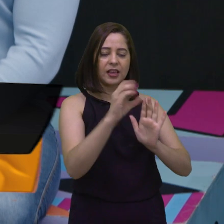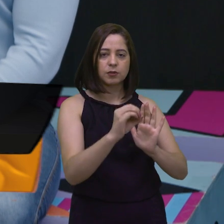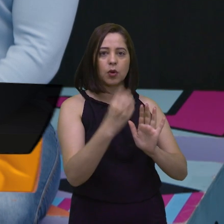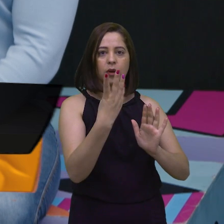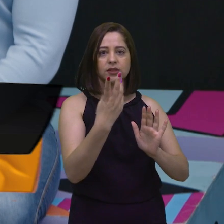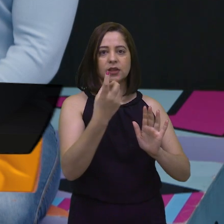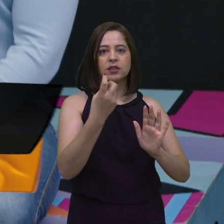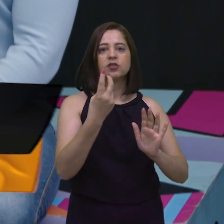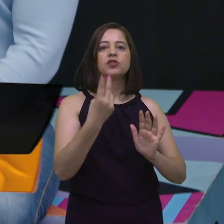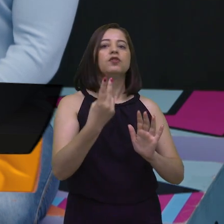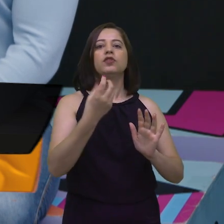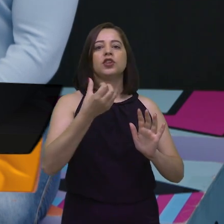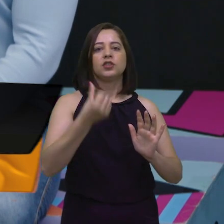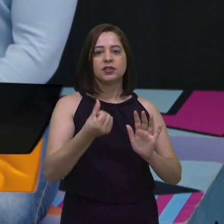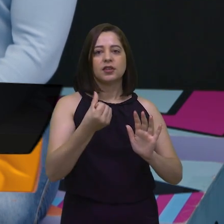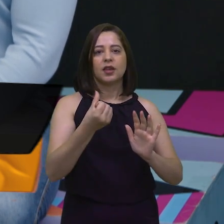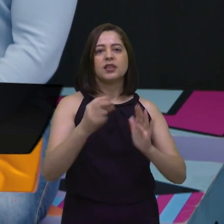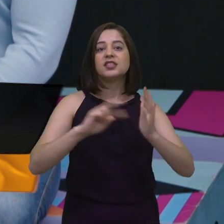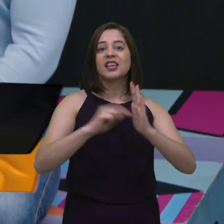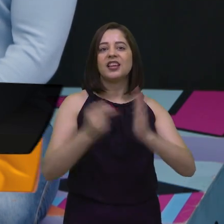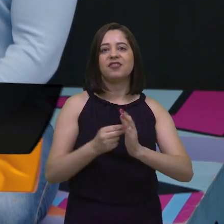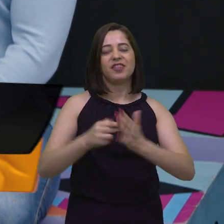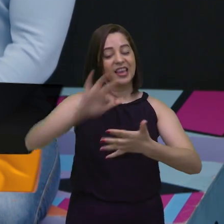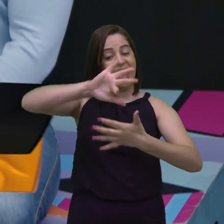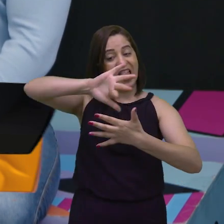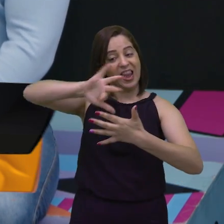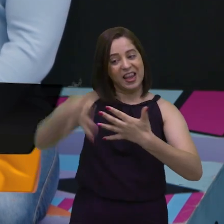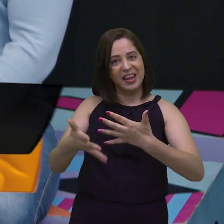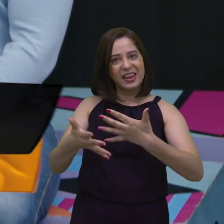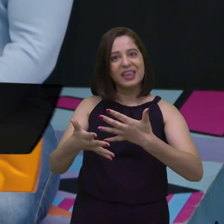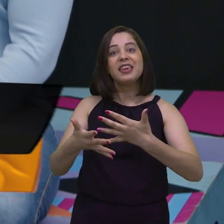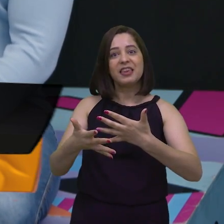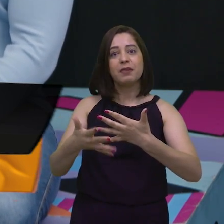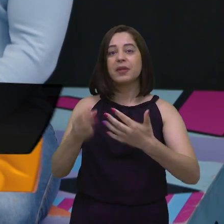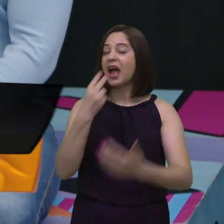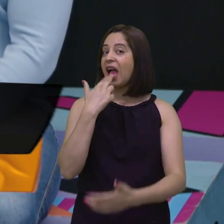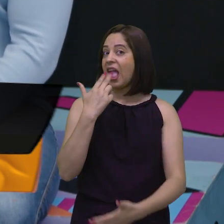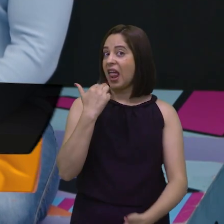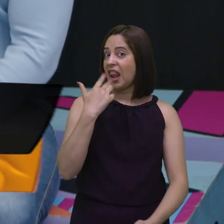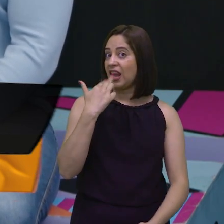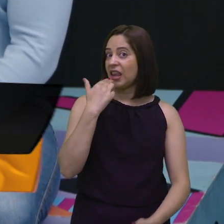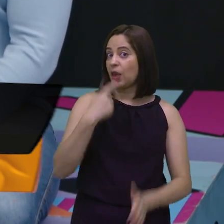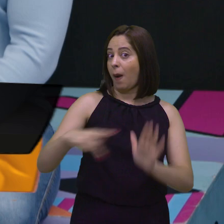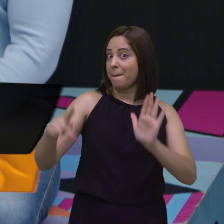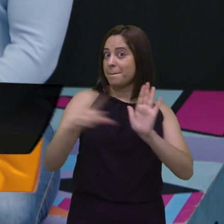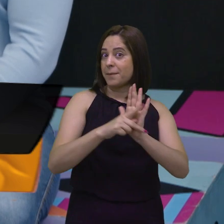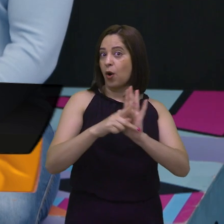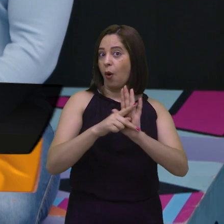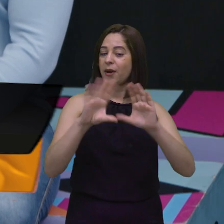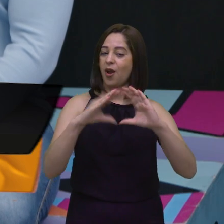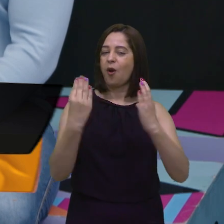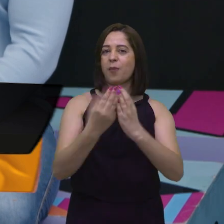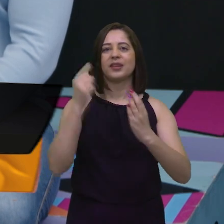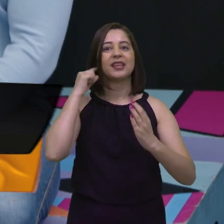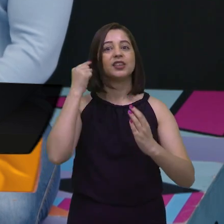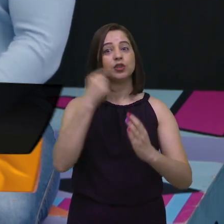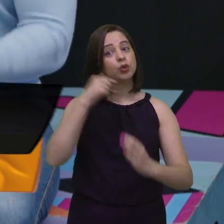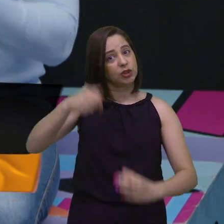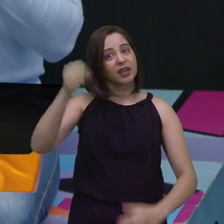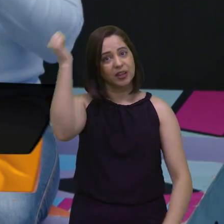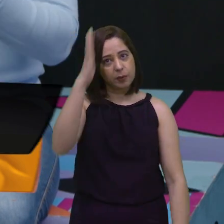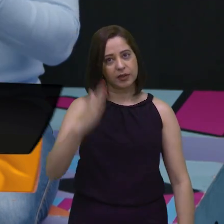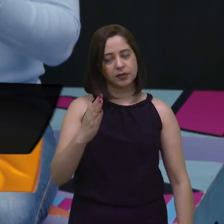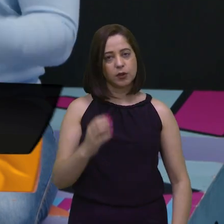10.436 de 2002. Ela reconhece a Libras, Língua Brasileira de Sinais, como meio legal de comunicação e expressão no nosso